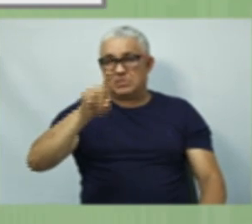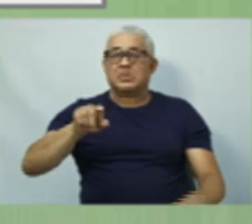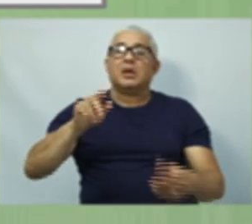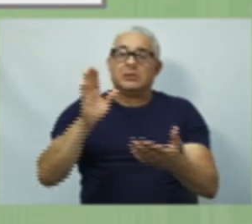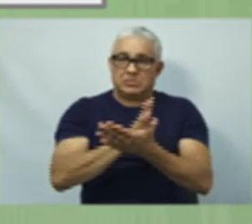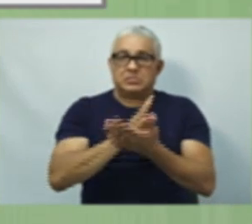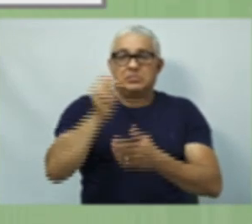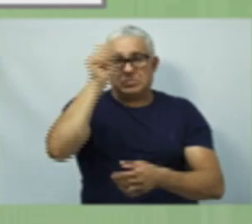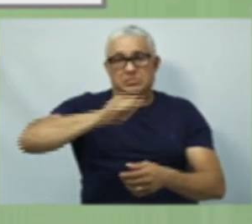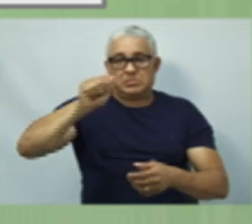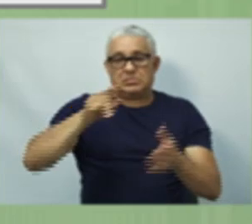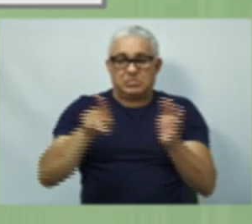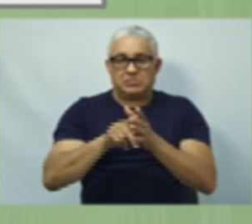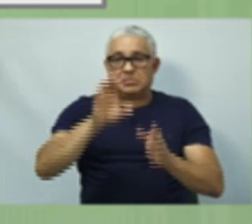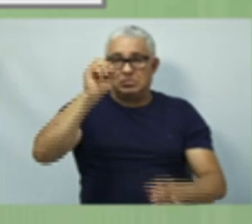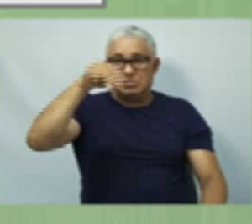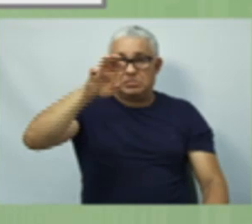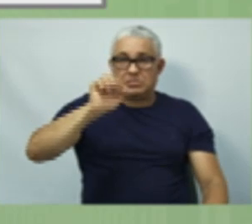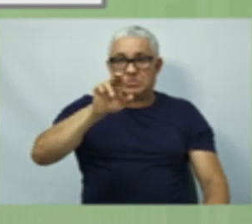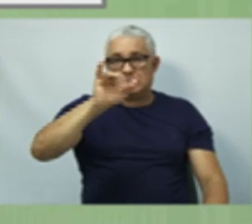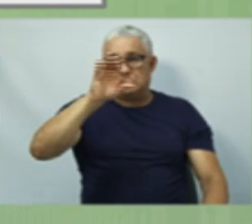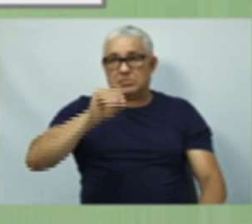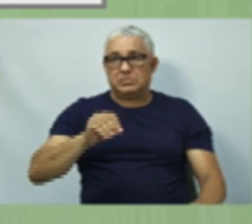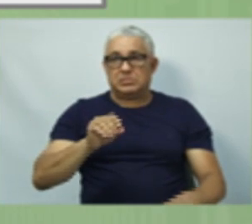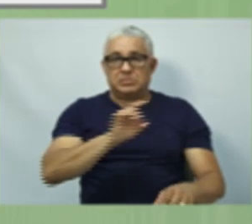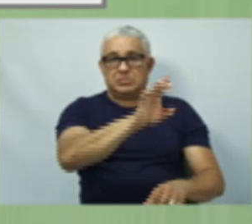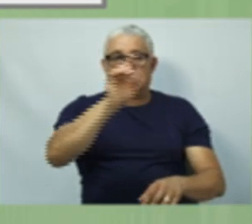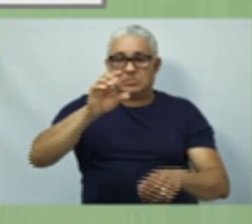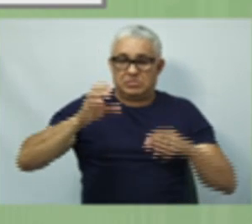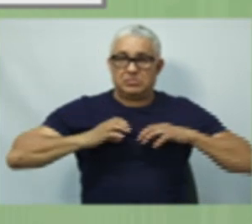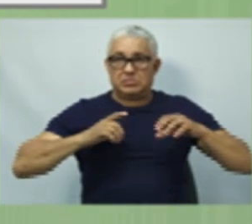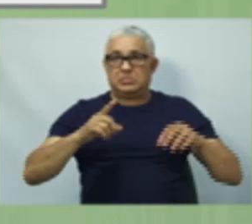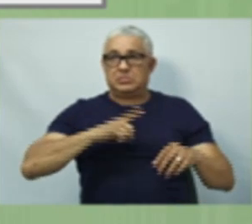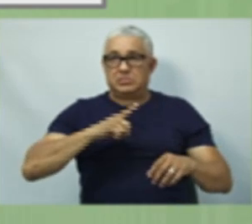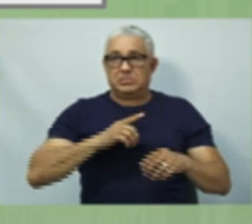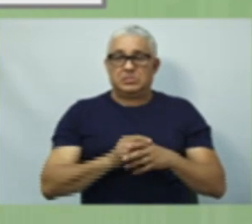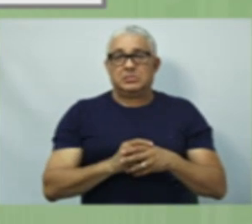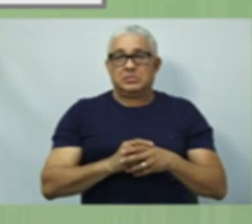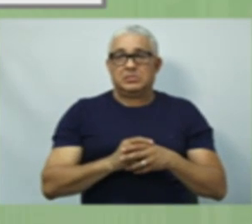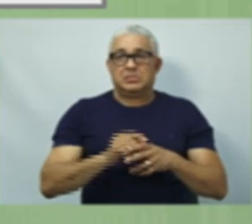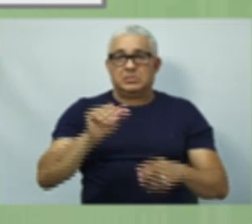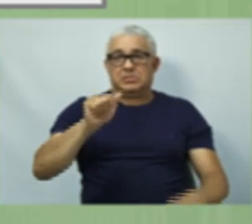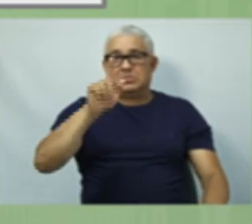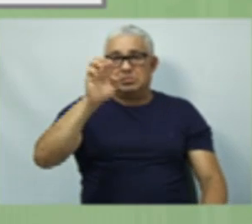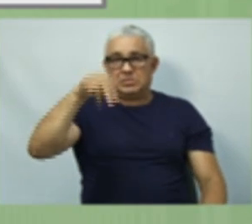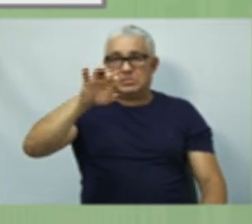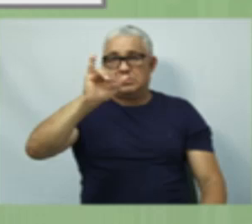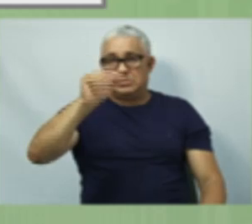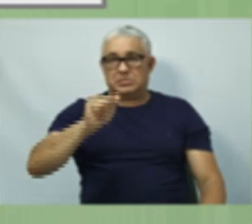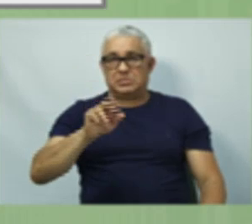associação do comércio aí cada cidade tem, ela faz parte de uma agência reguladora. Os clientes